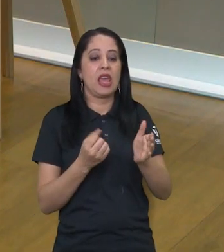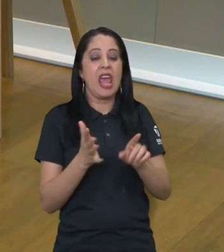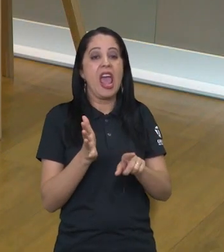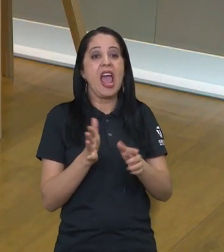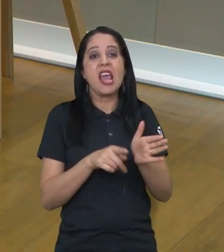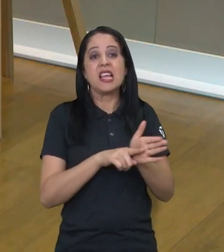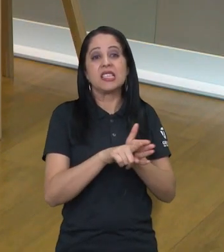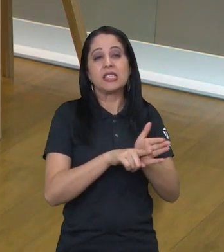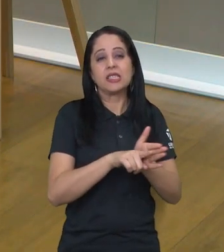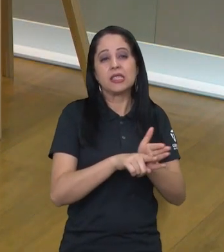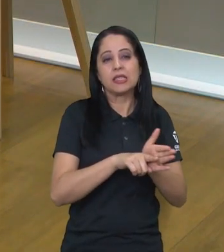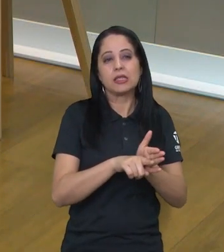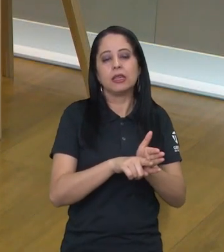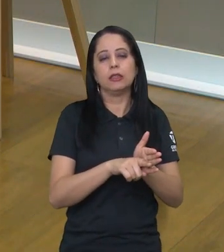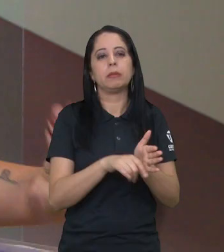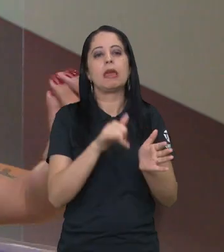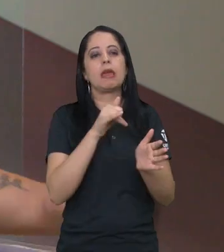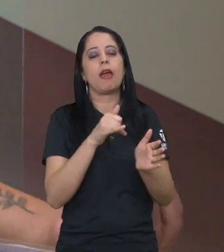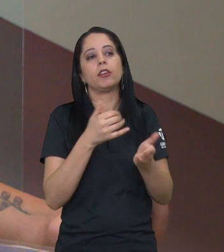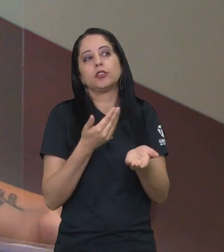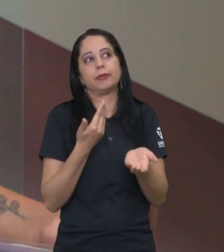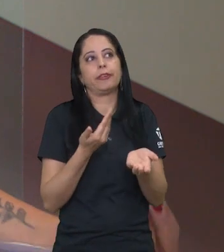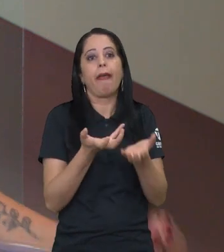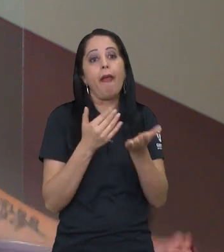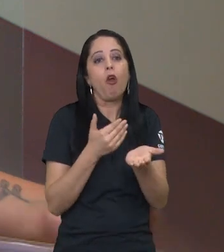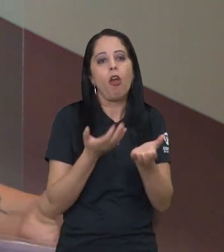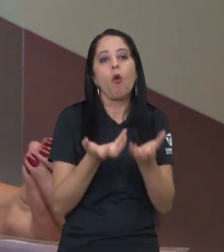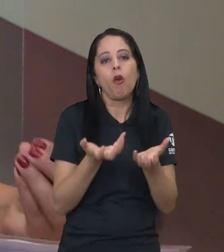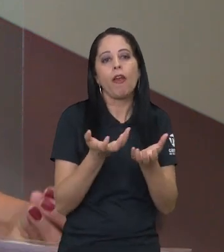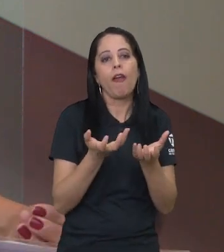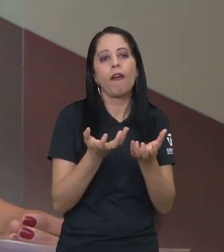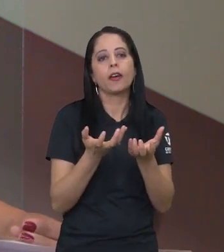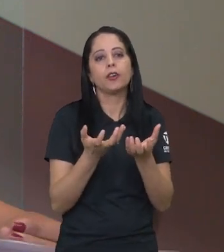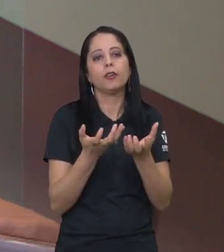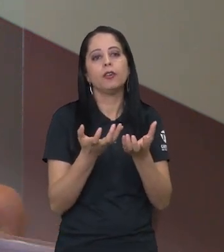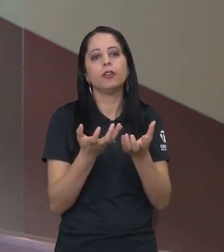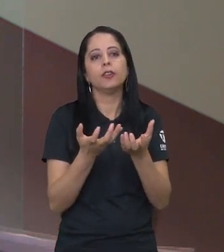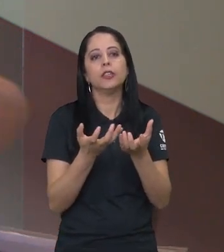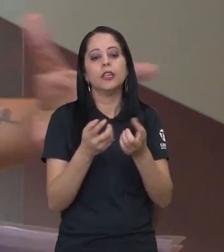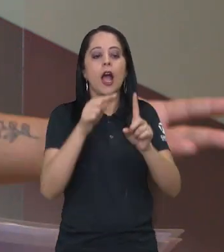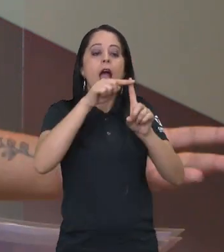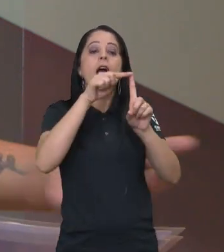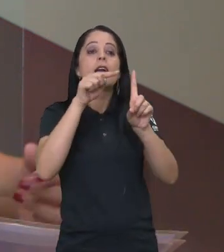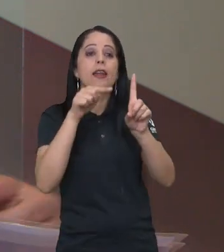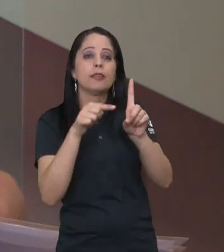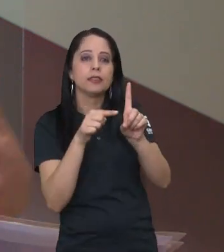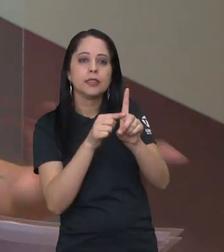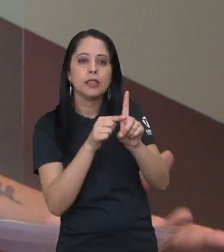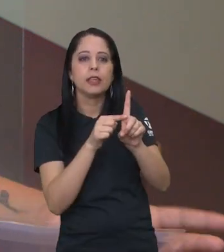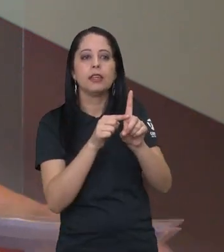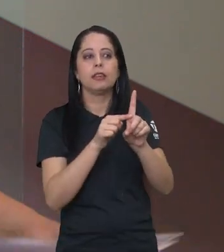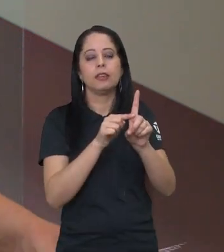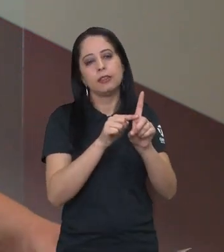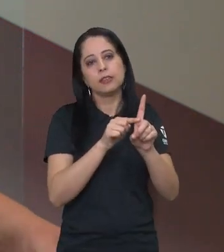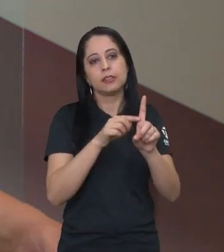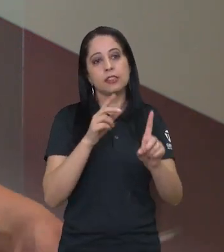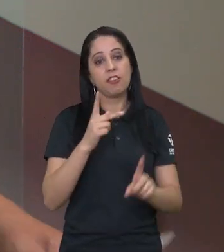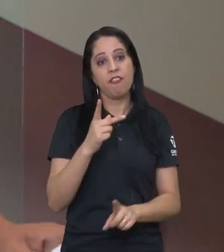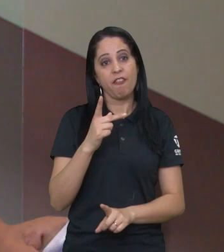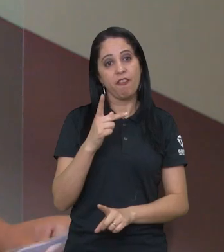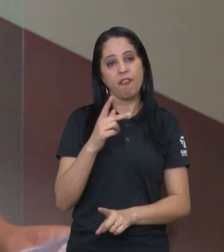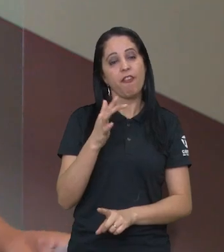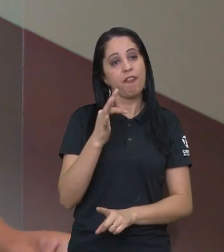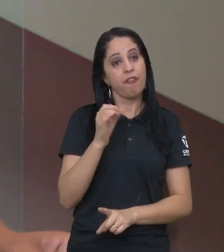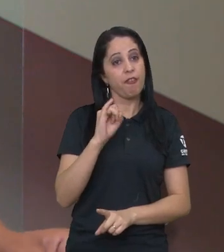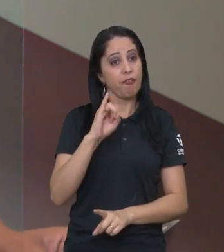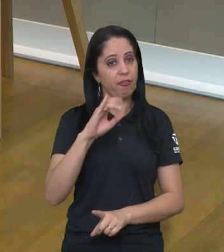exames iniciais quando eu resolvo que eu quero uma fertilização in vitro. Qual que é o processo? Como que eu devo fazer?